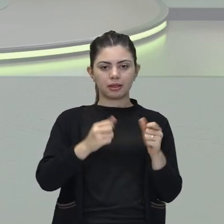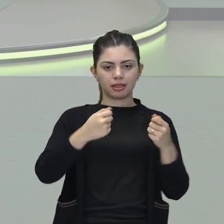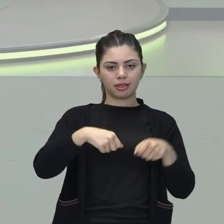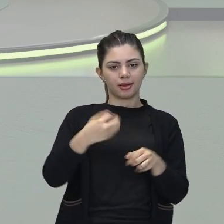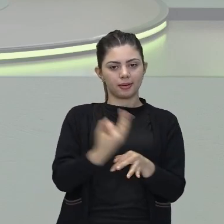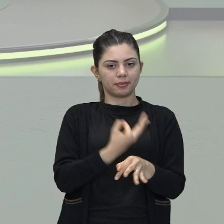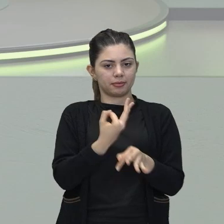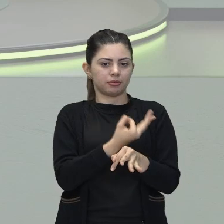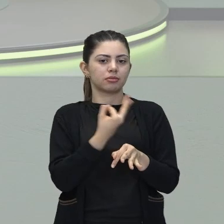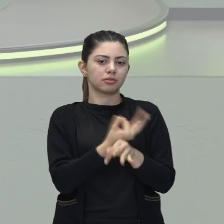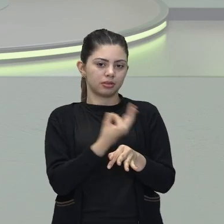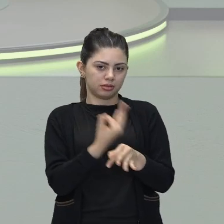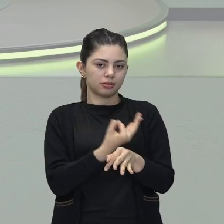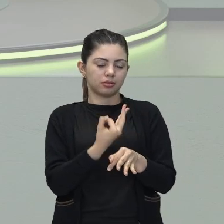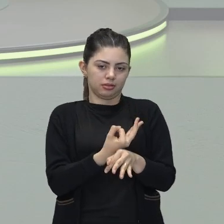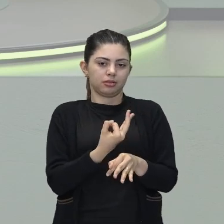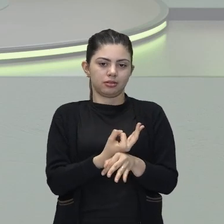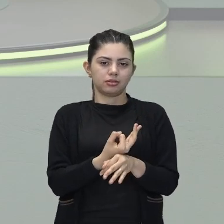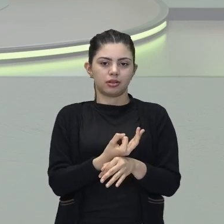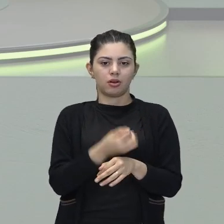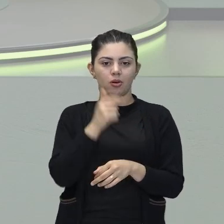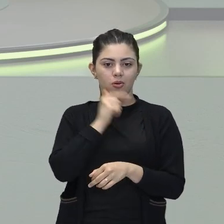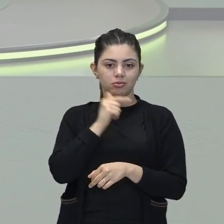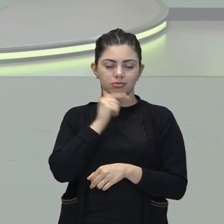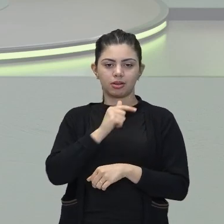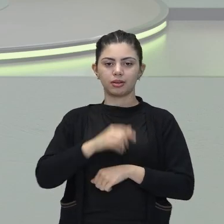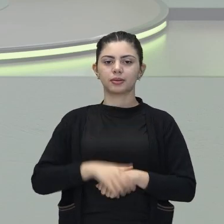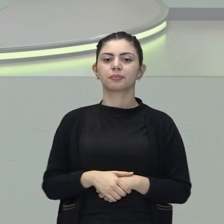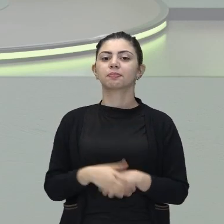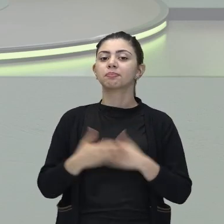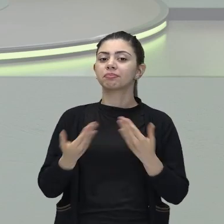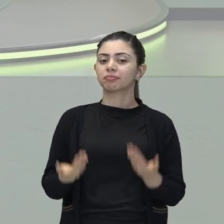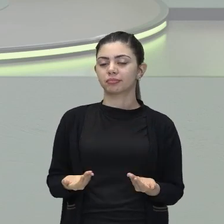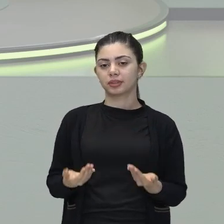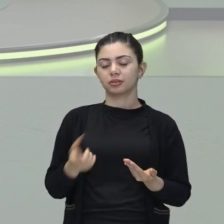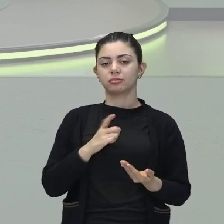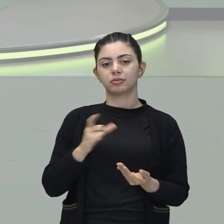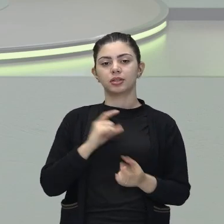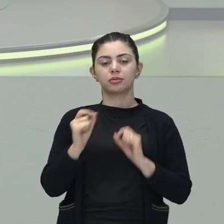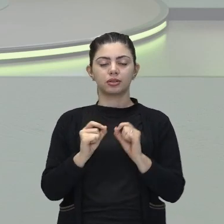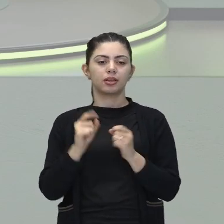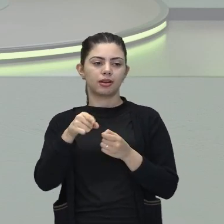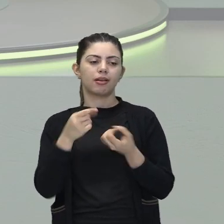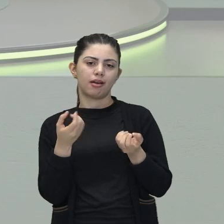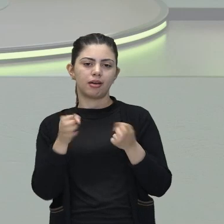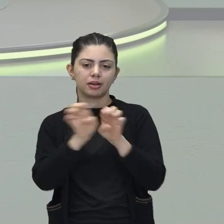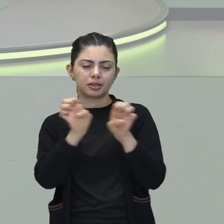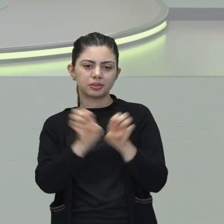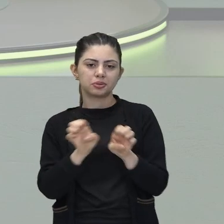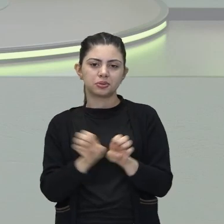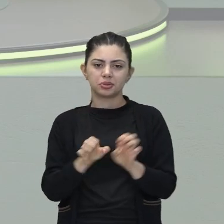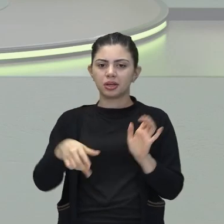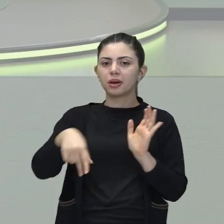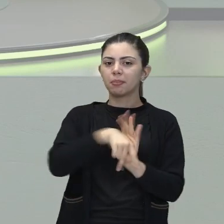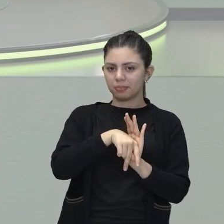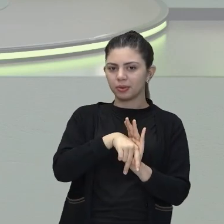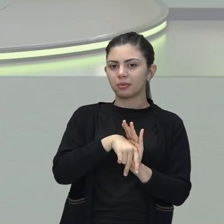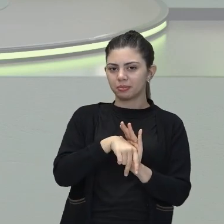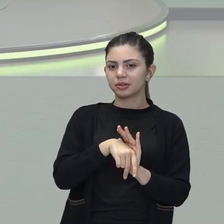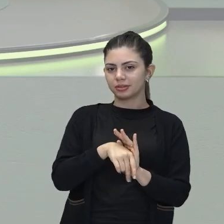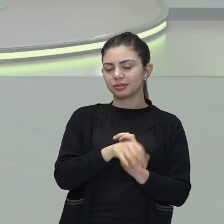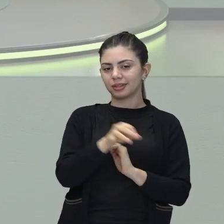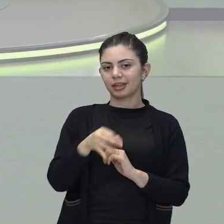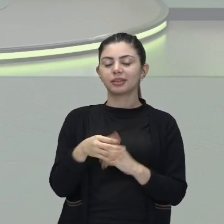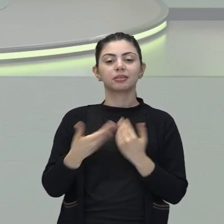e aumentando a sua octanagem. Observem ali que tem a fórmula estrutural do tessibutil-éter, né?